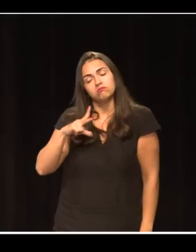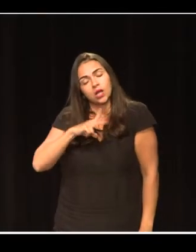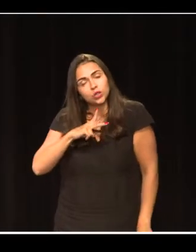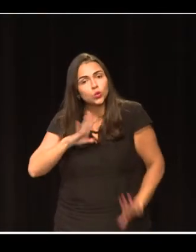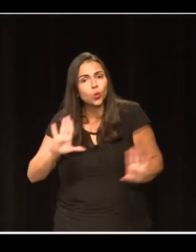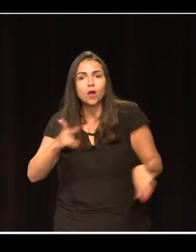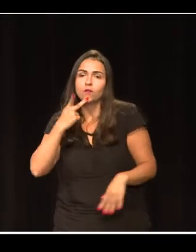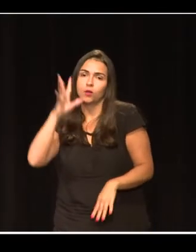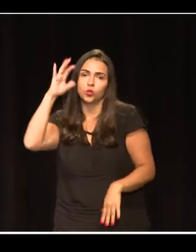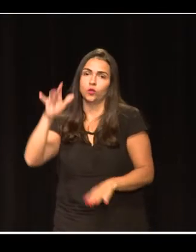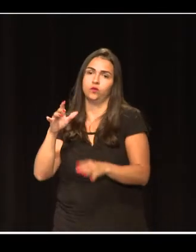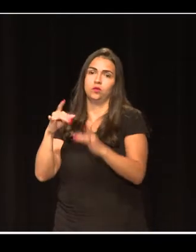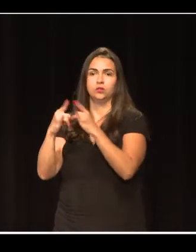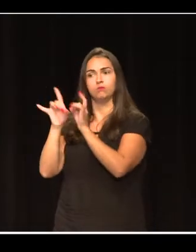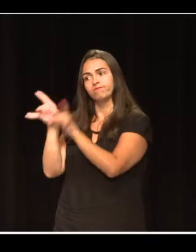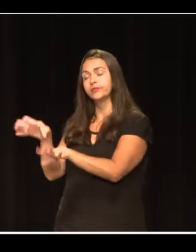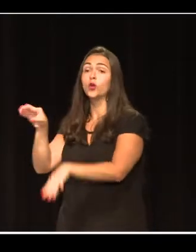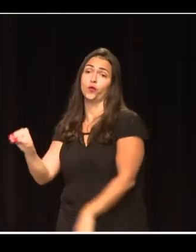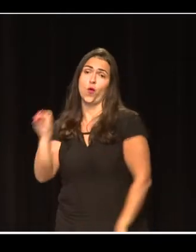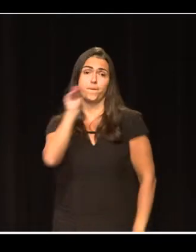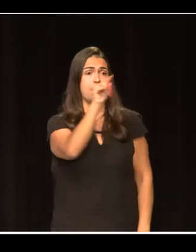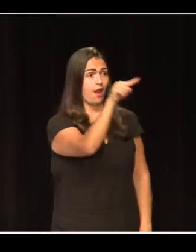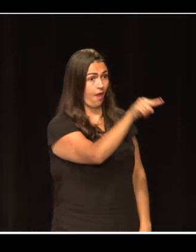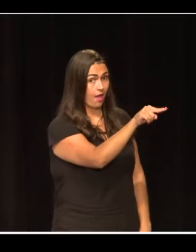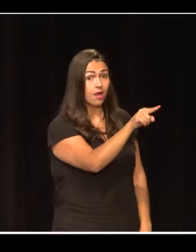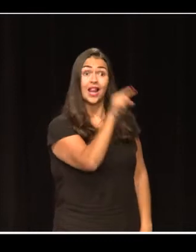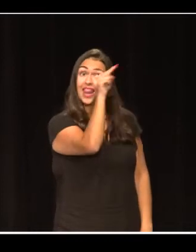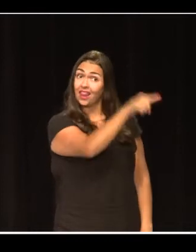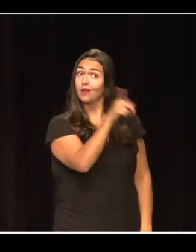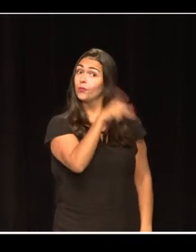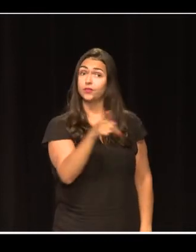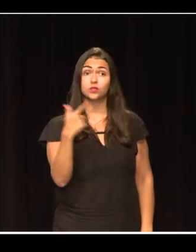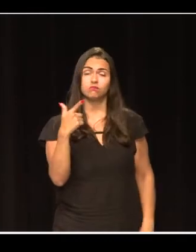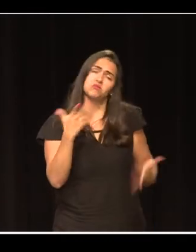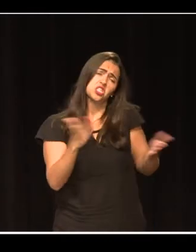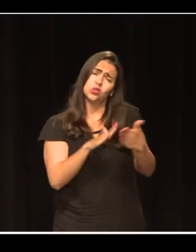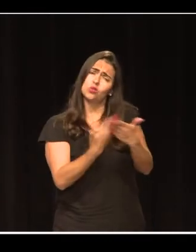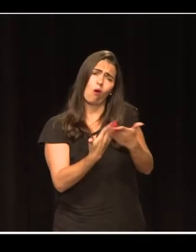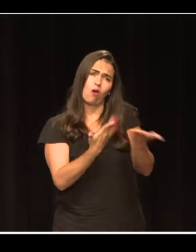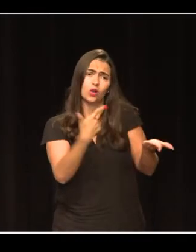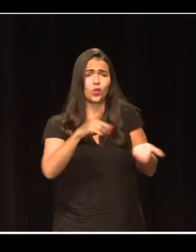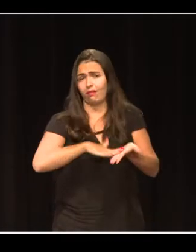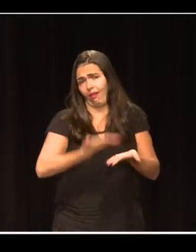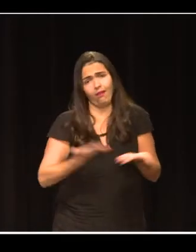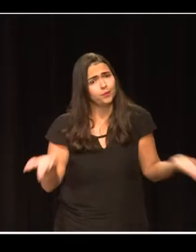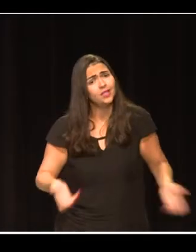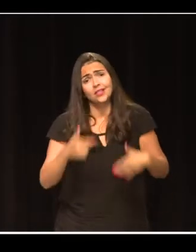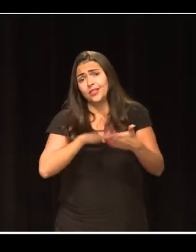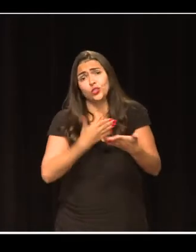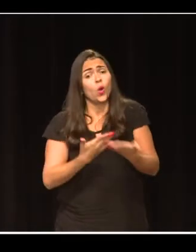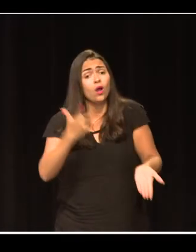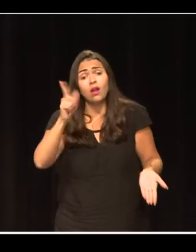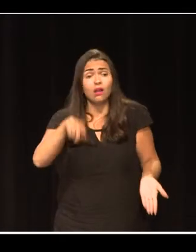preferiu levar o estudante para lá, e a questão é que a professora não tinha formação, a escola não tinha intérprete, a escola é